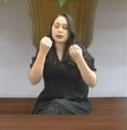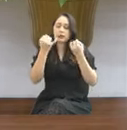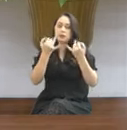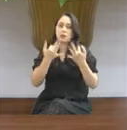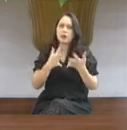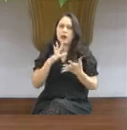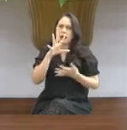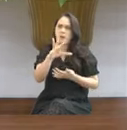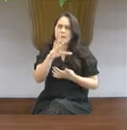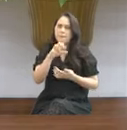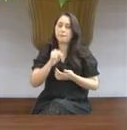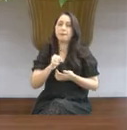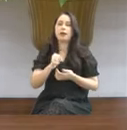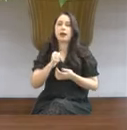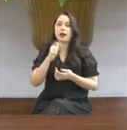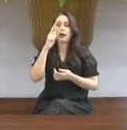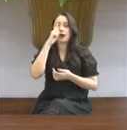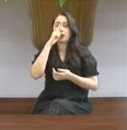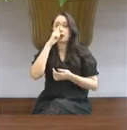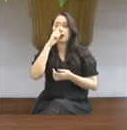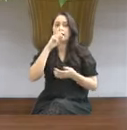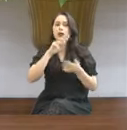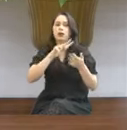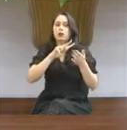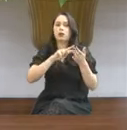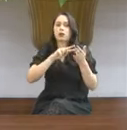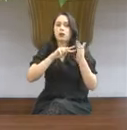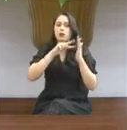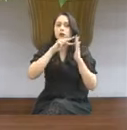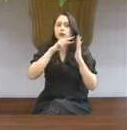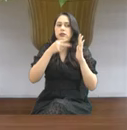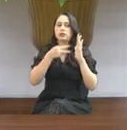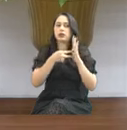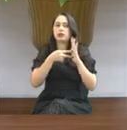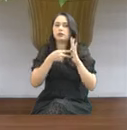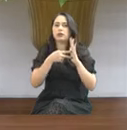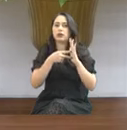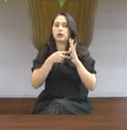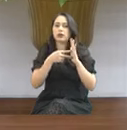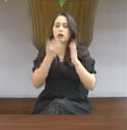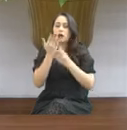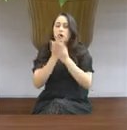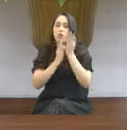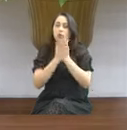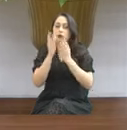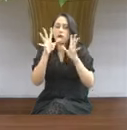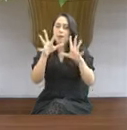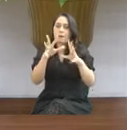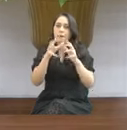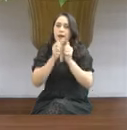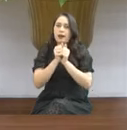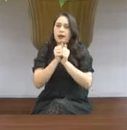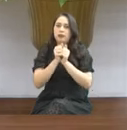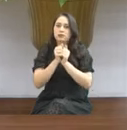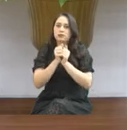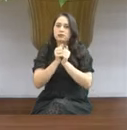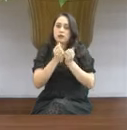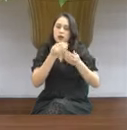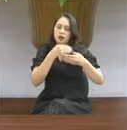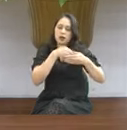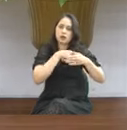katecho, significa pegar algo com as duas mãos e esconder isso sobre o